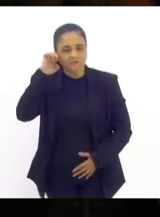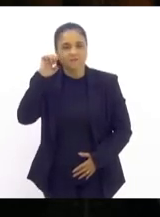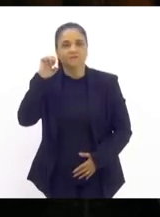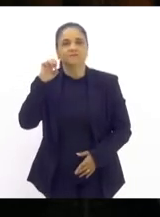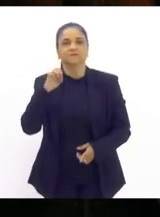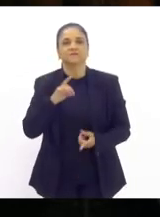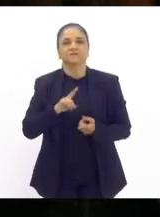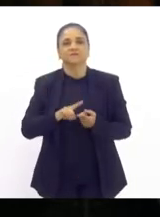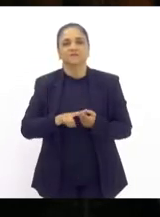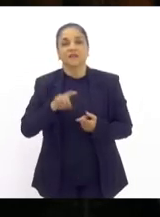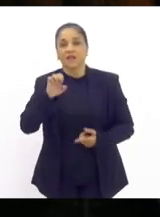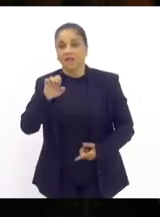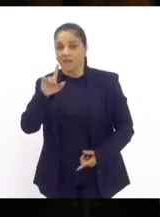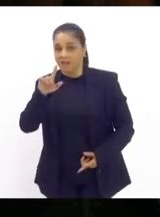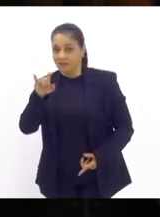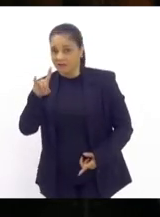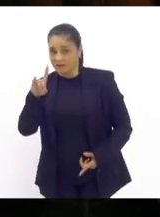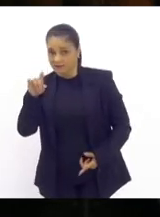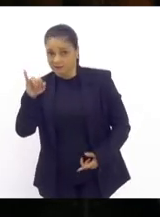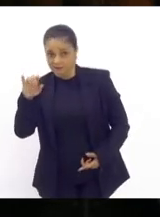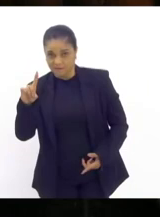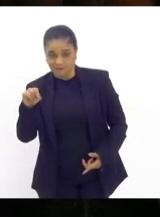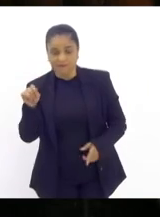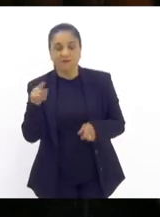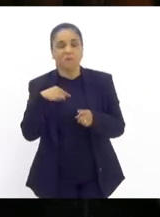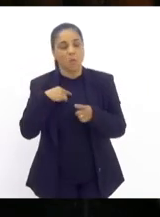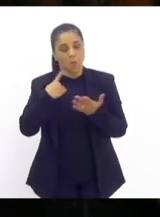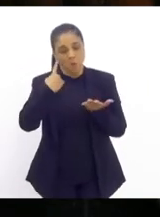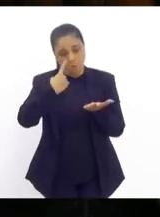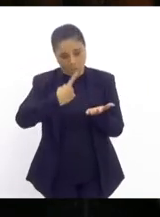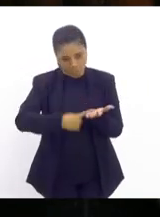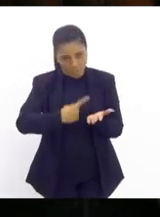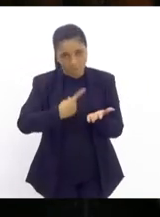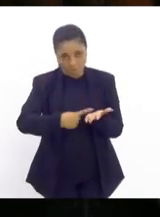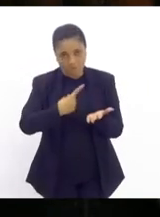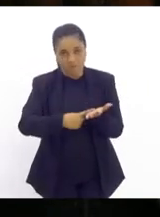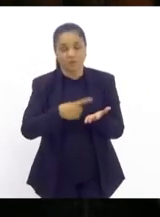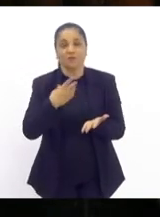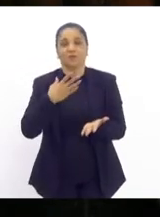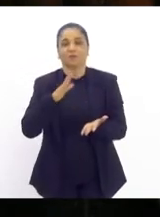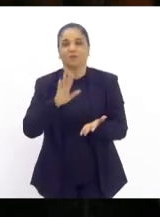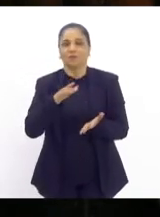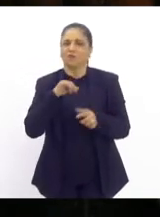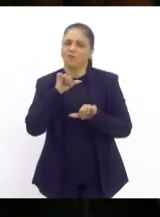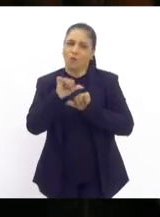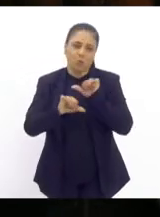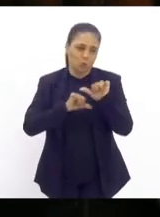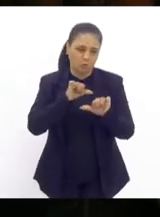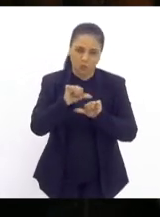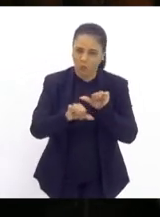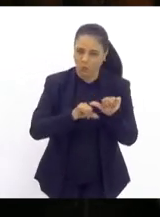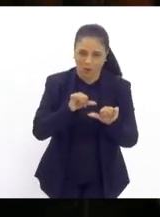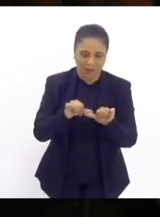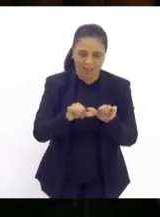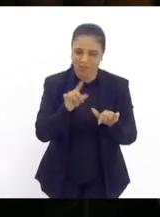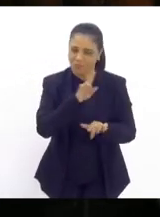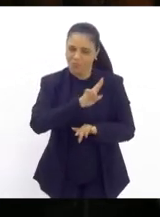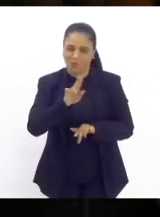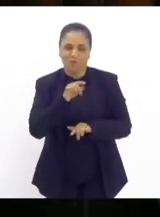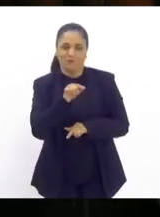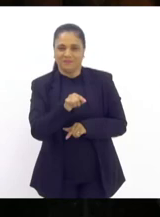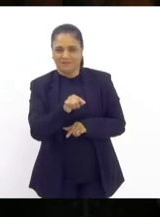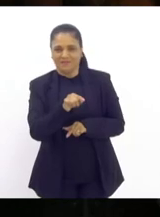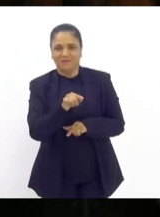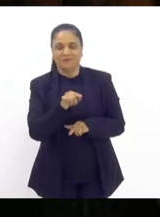Érica é um dia prometo Érica que eu não vou trocar teu nome de Érica por Élida